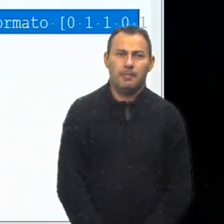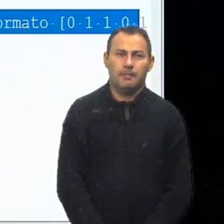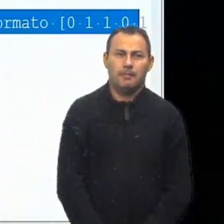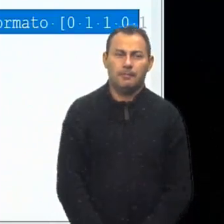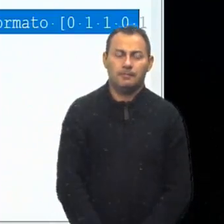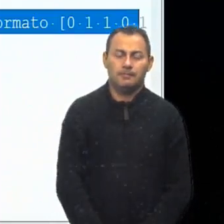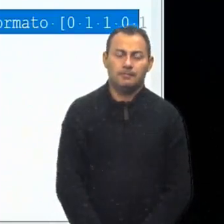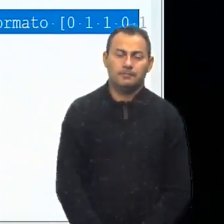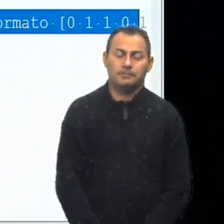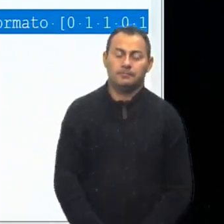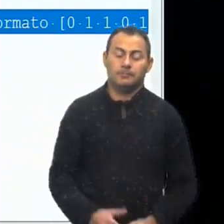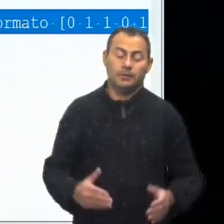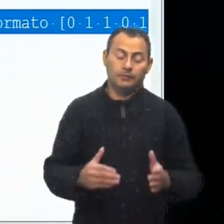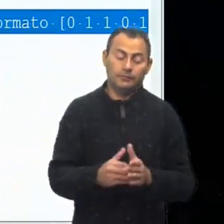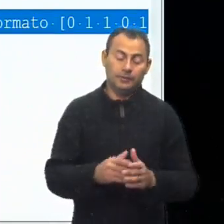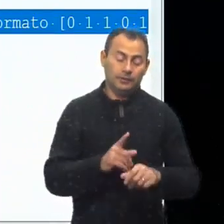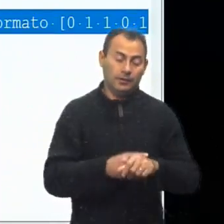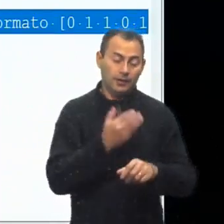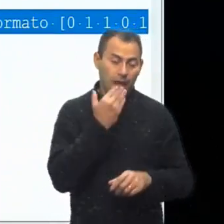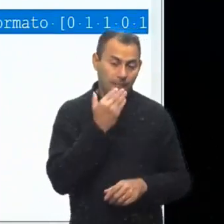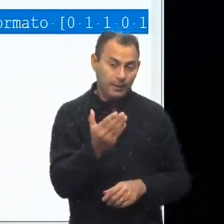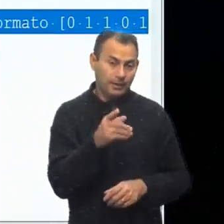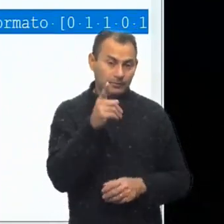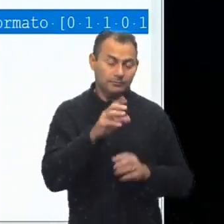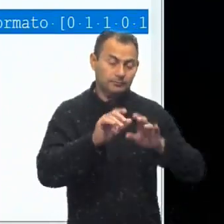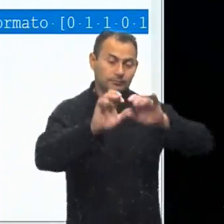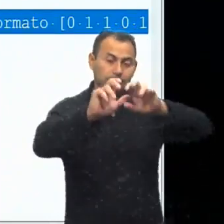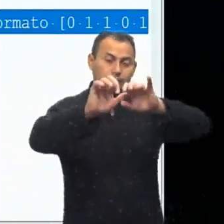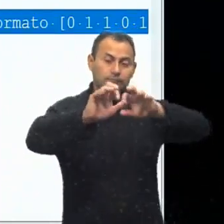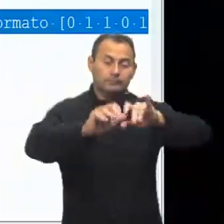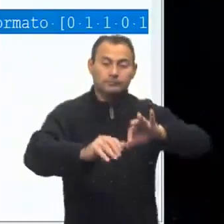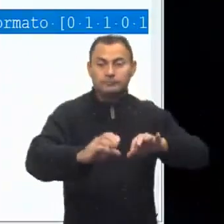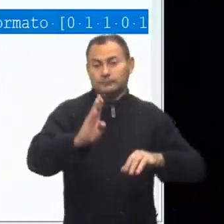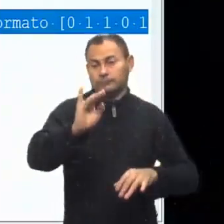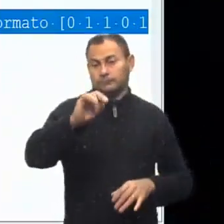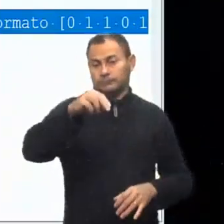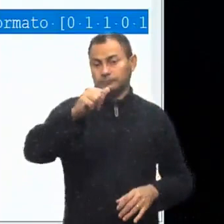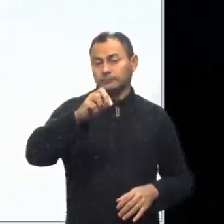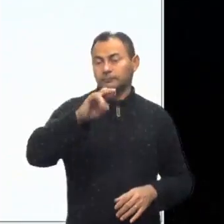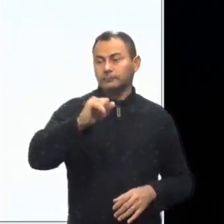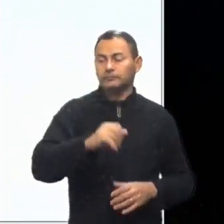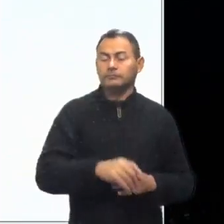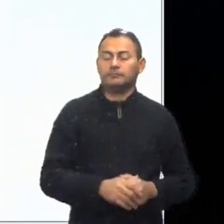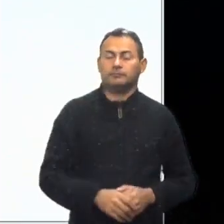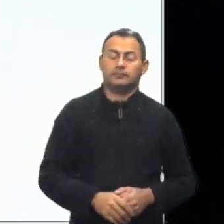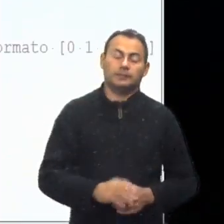e, por fim, a hora que ele pede para você digitar a sequência binária.